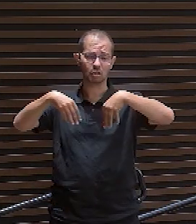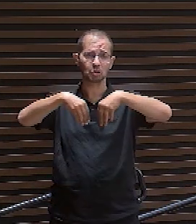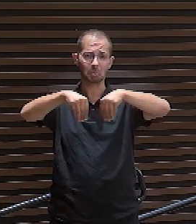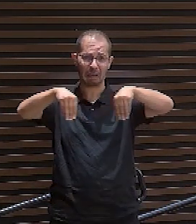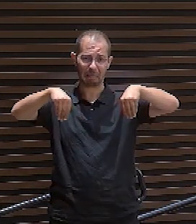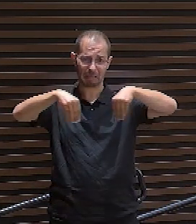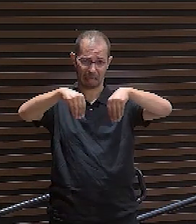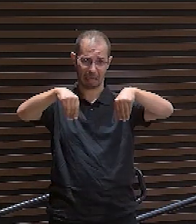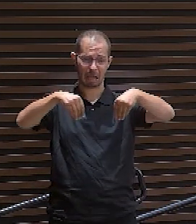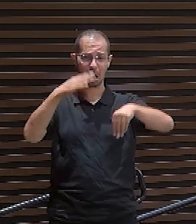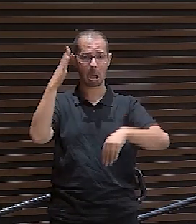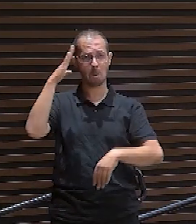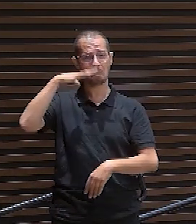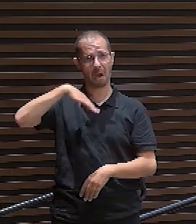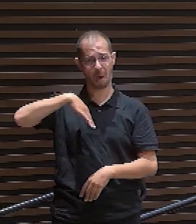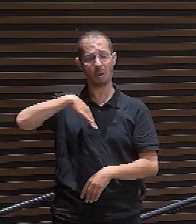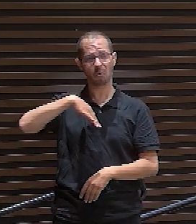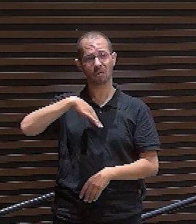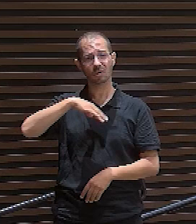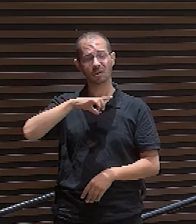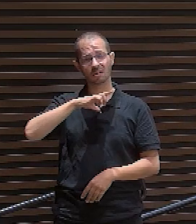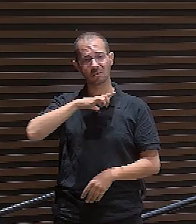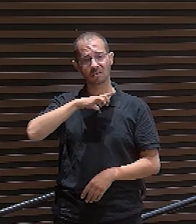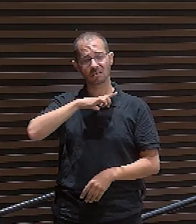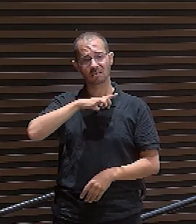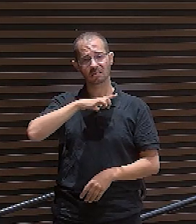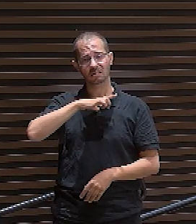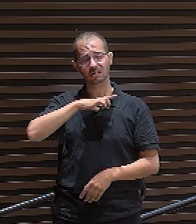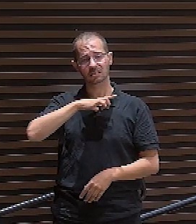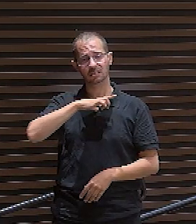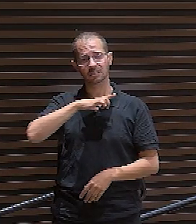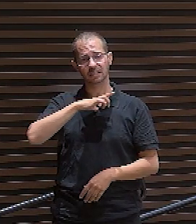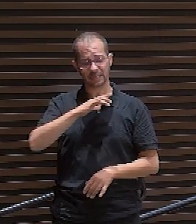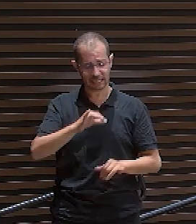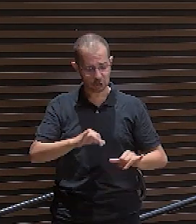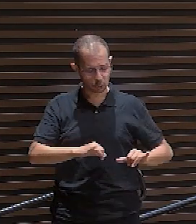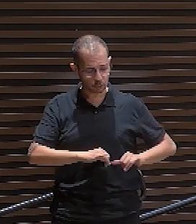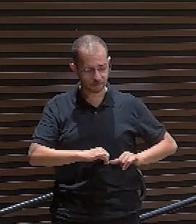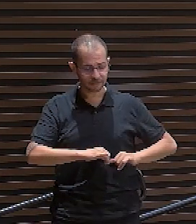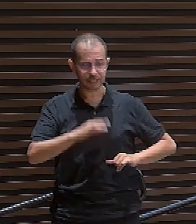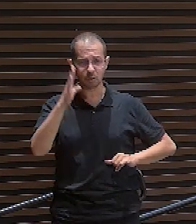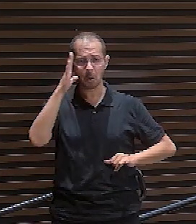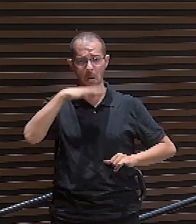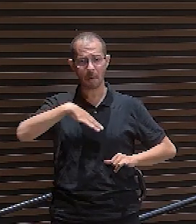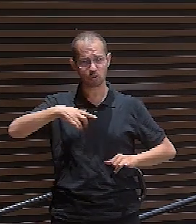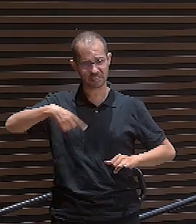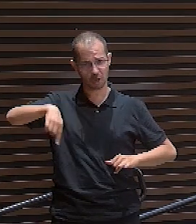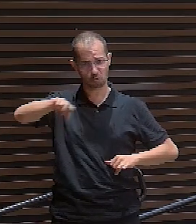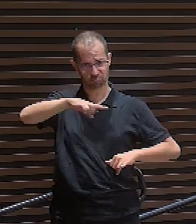amaldiçoada. O fruto da terra, a terra tinha sofrido uma maldição.